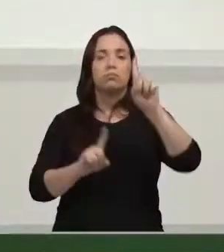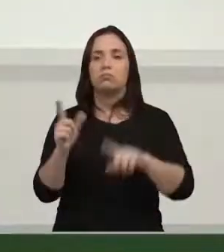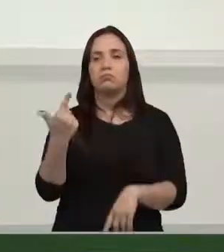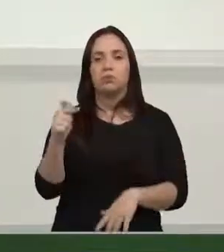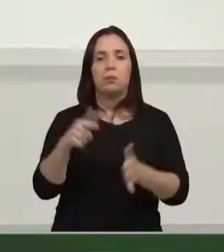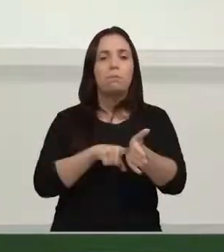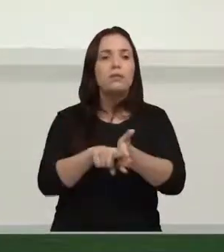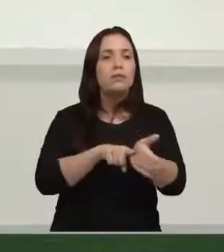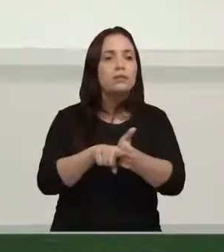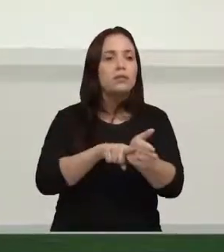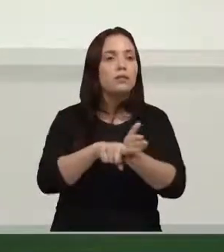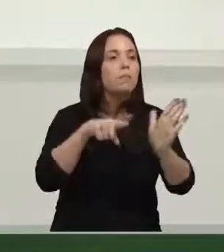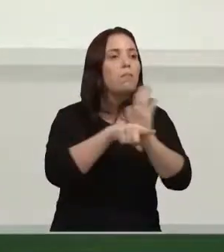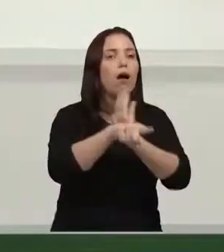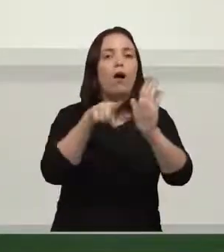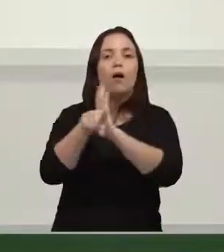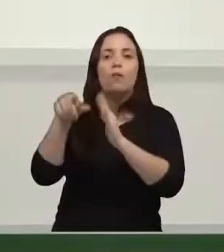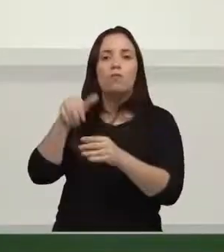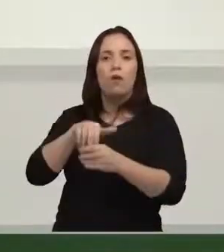coisa muito ruim.